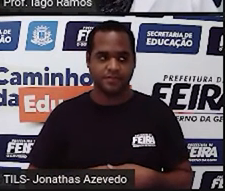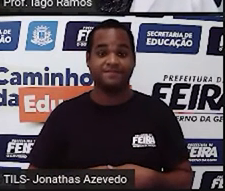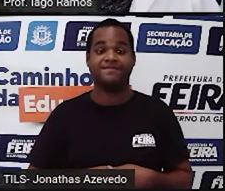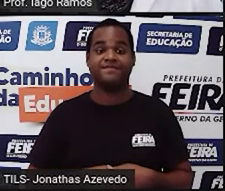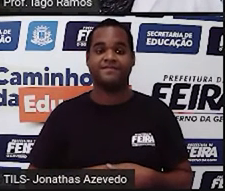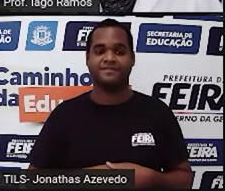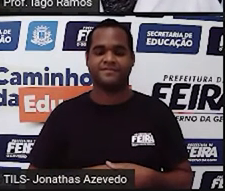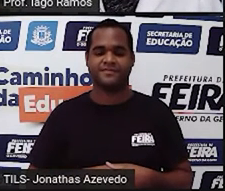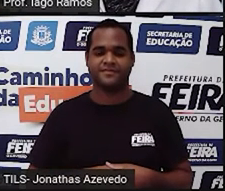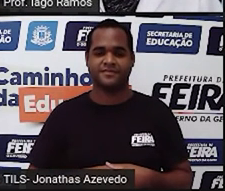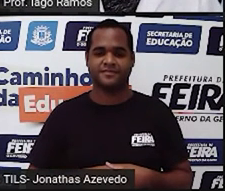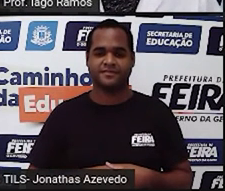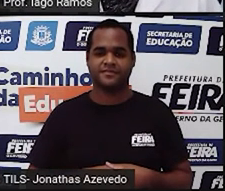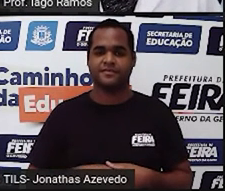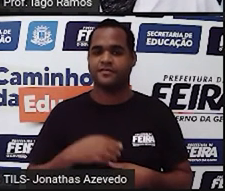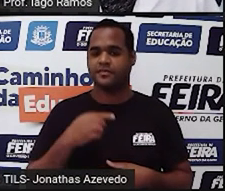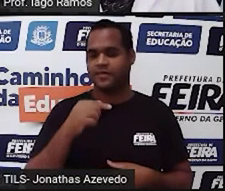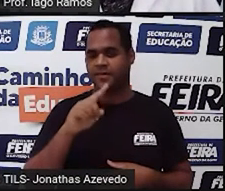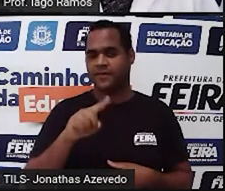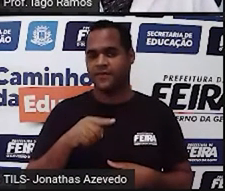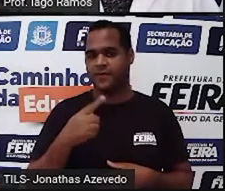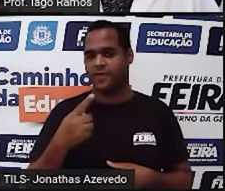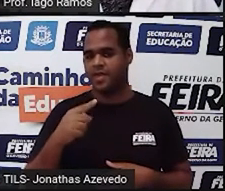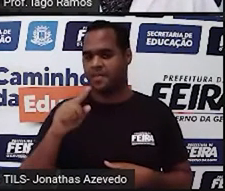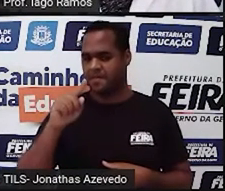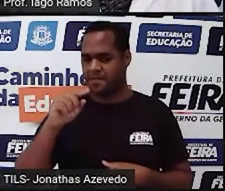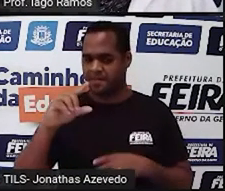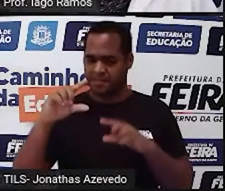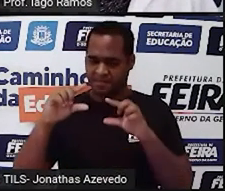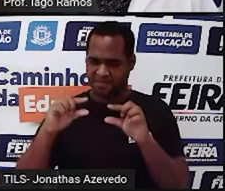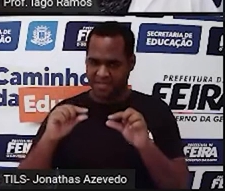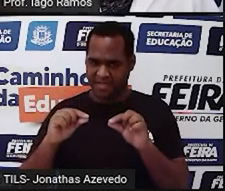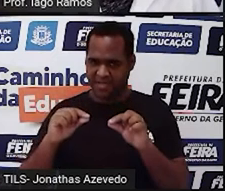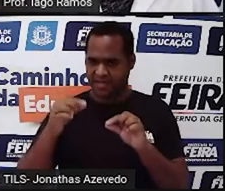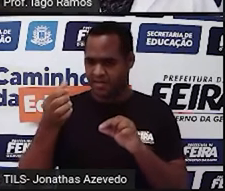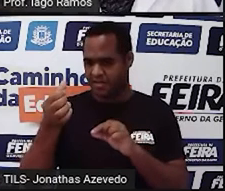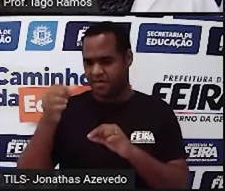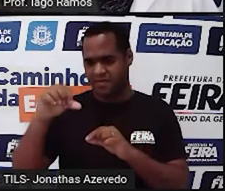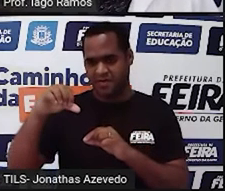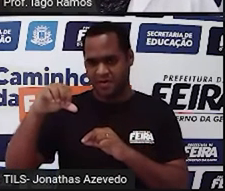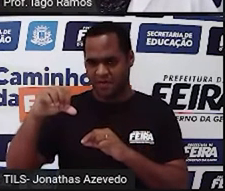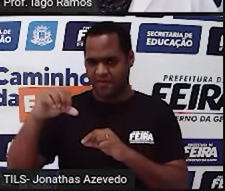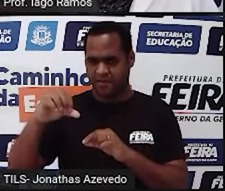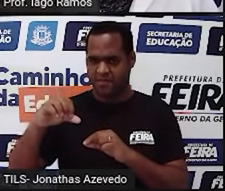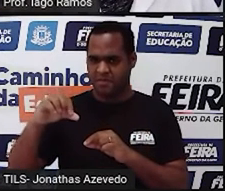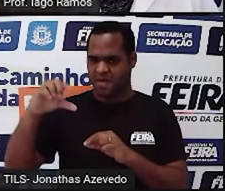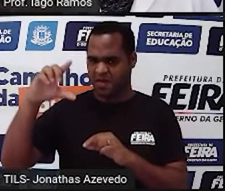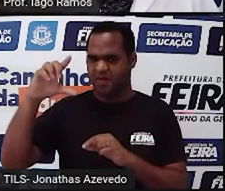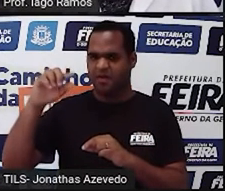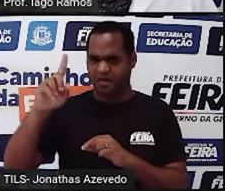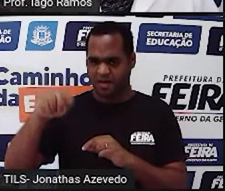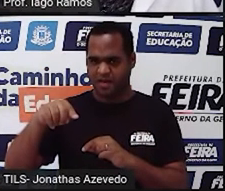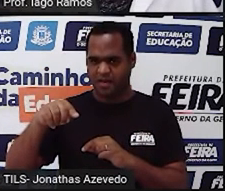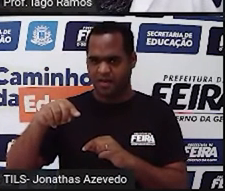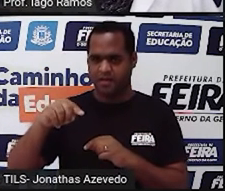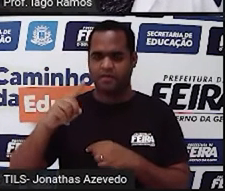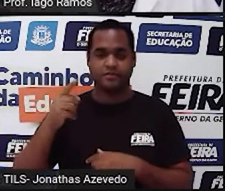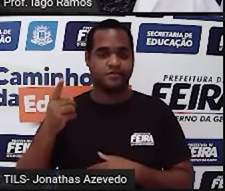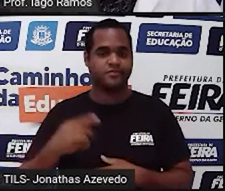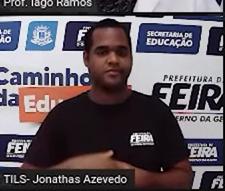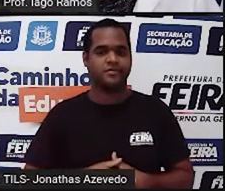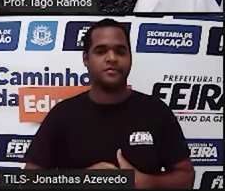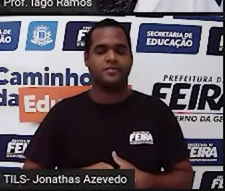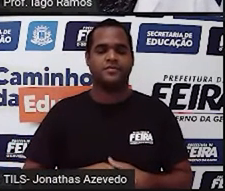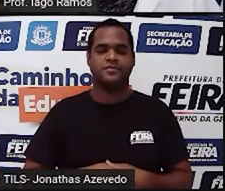tá então 7,1 é menor que o número 6,9 olha o tempo